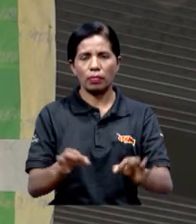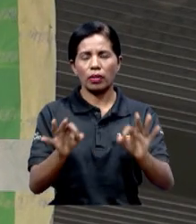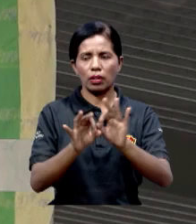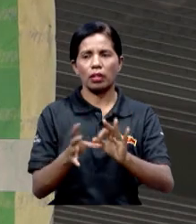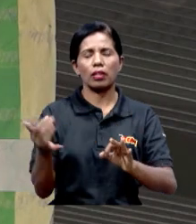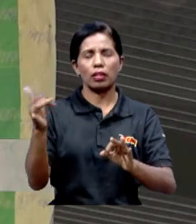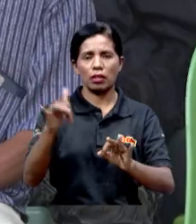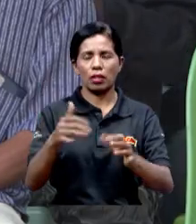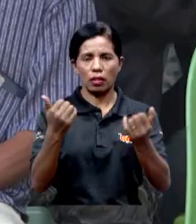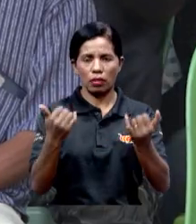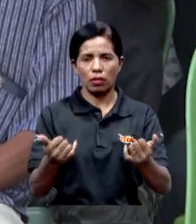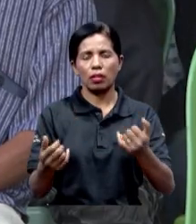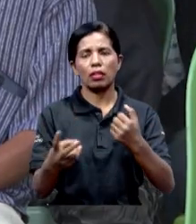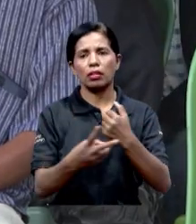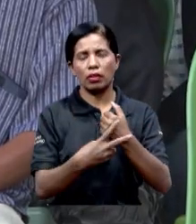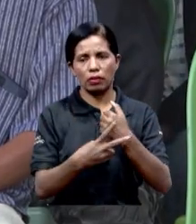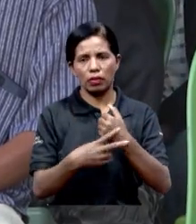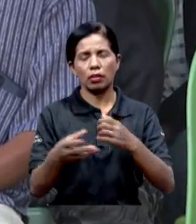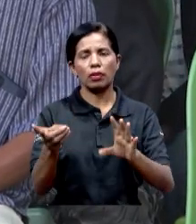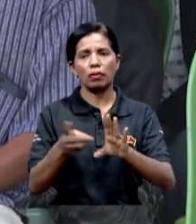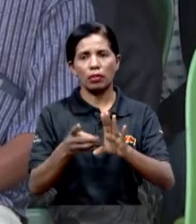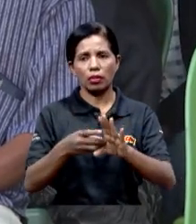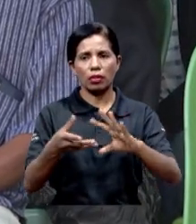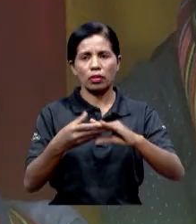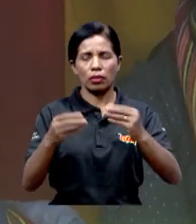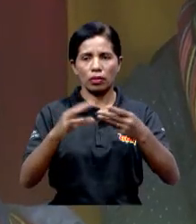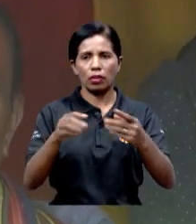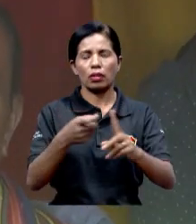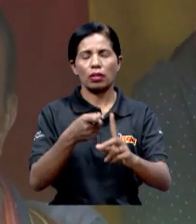da daune preserva ona documento histórico husi Força